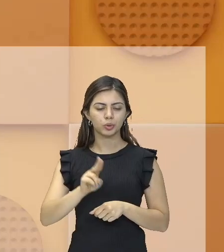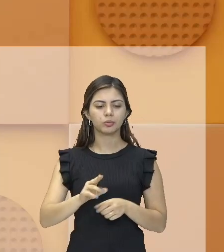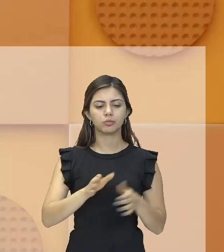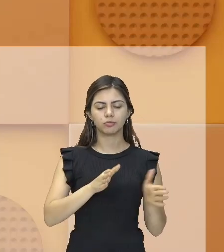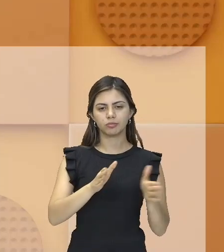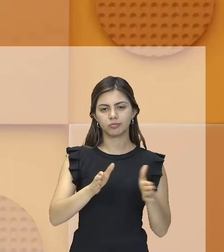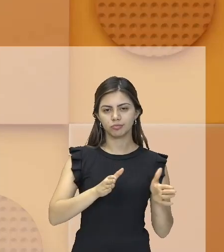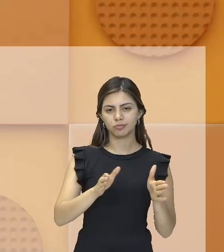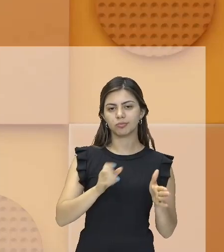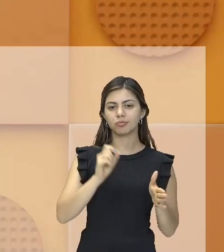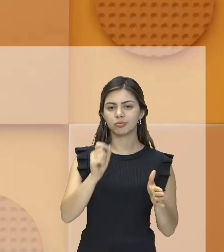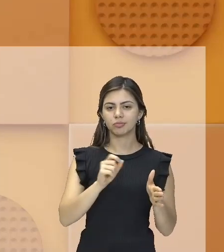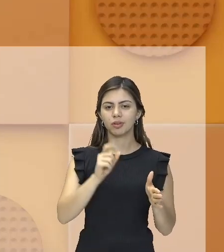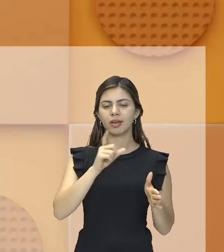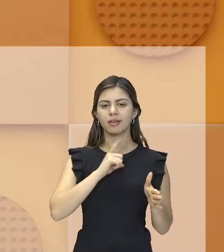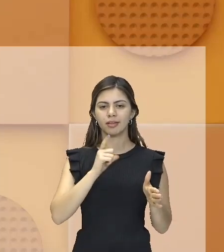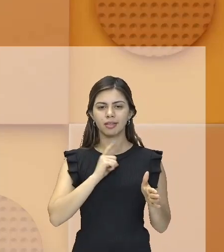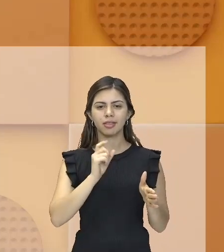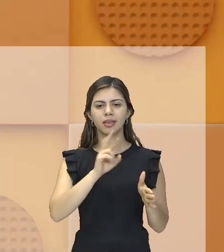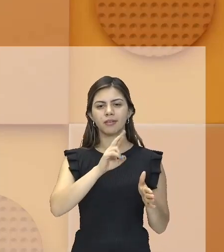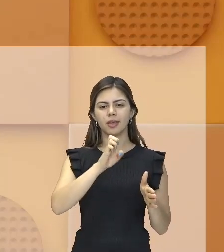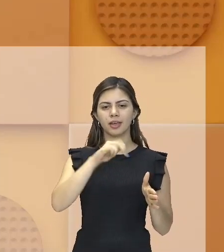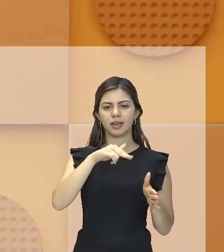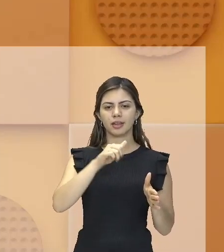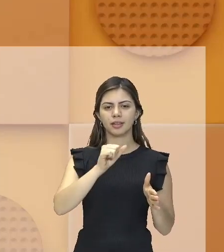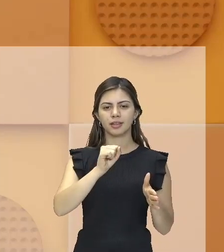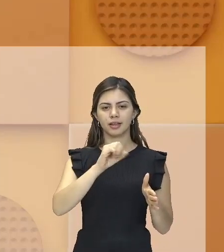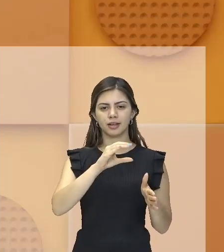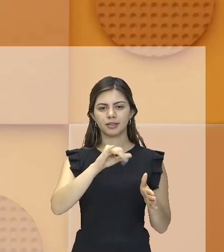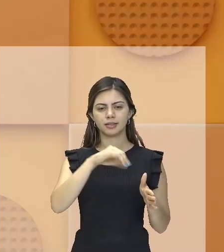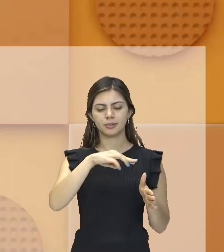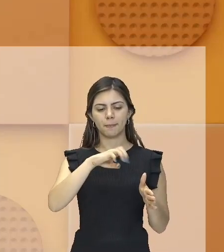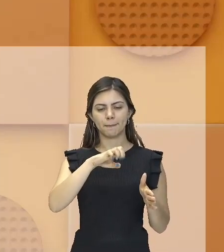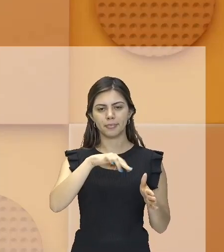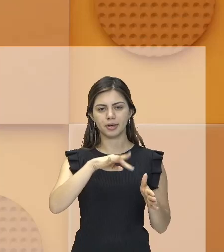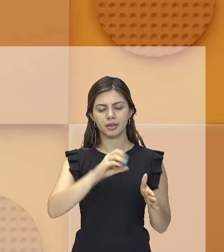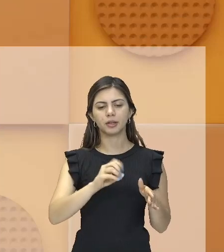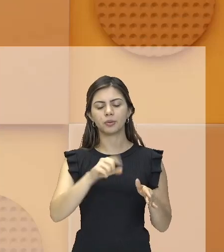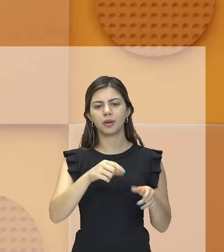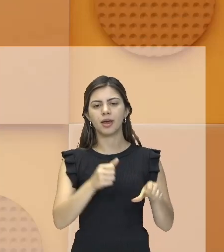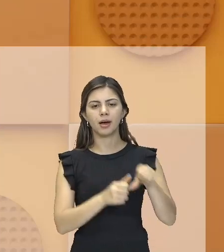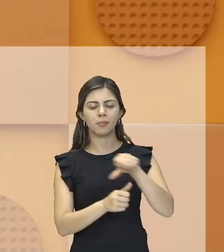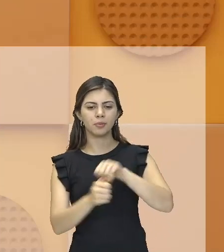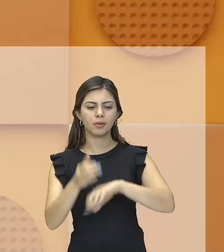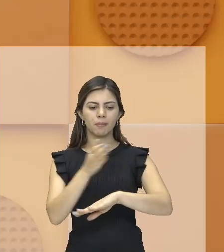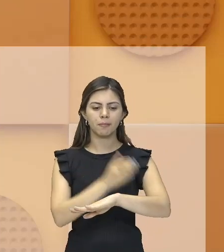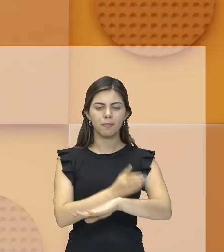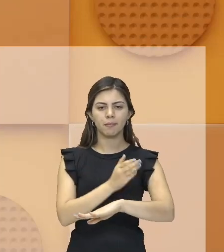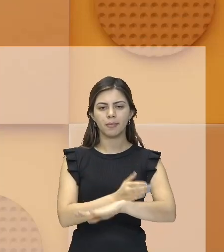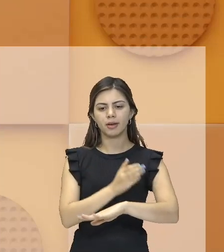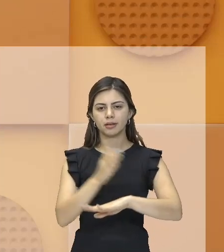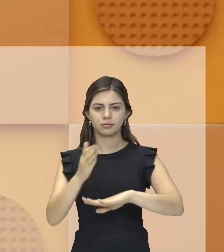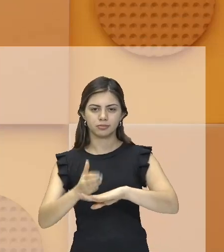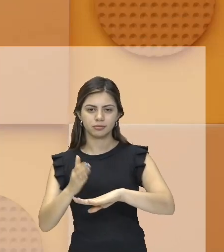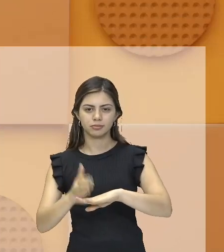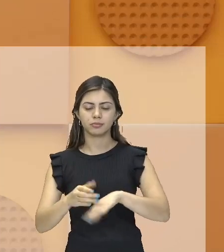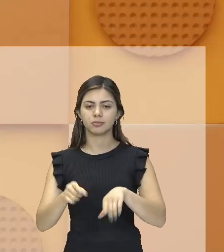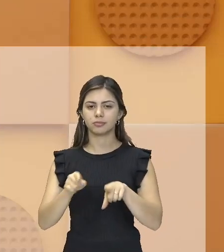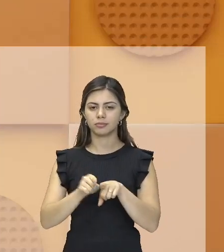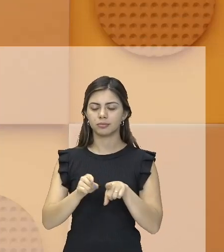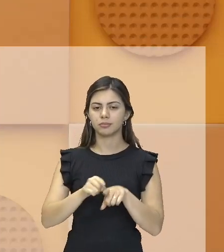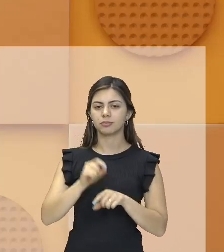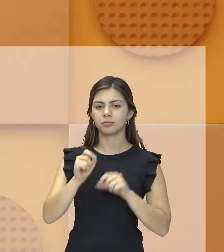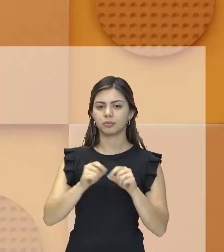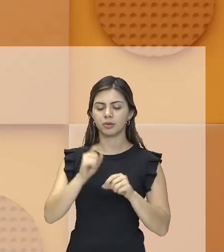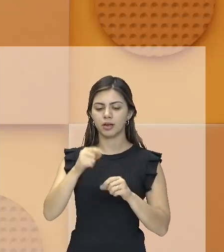período do Renascimento, em que eu tenho ali a transição da Idade Média para a Idade Moderna. Vai ser ali o embrião para